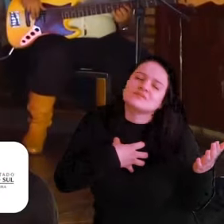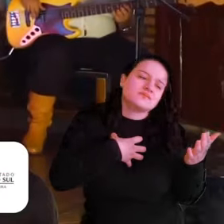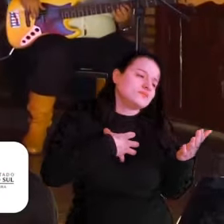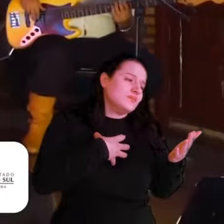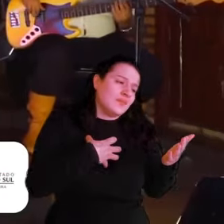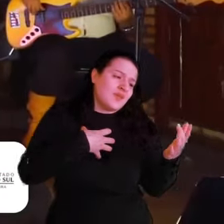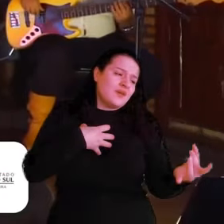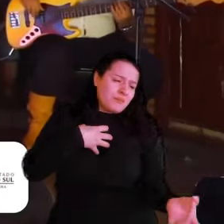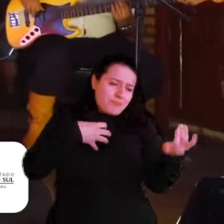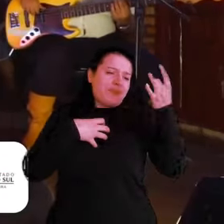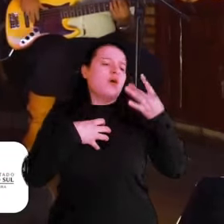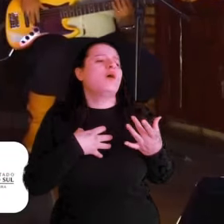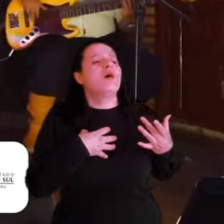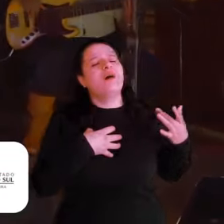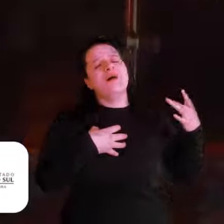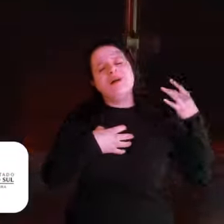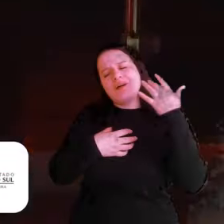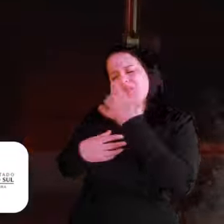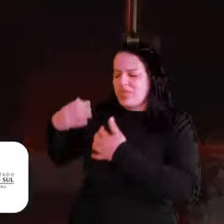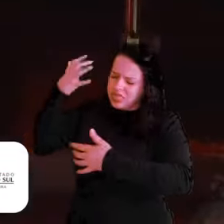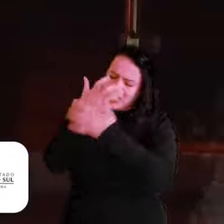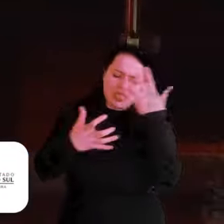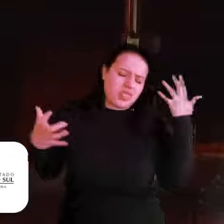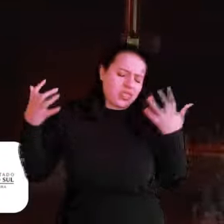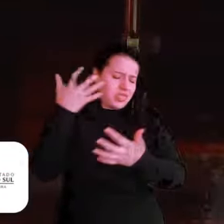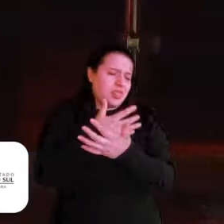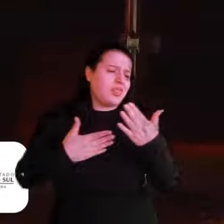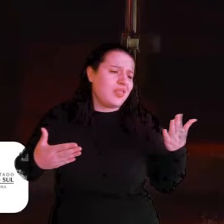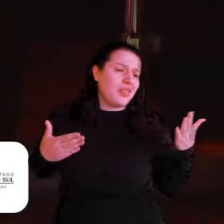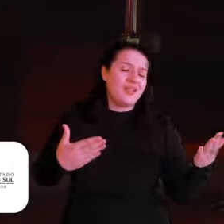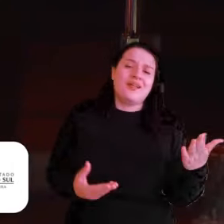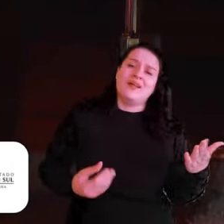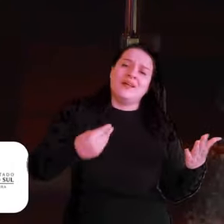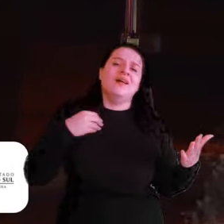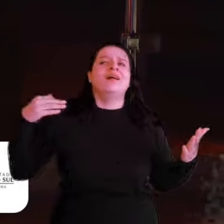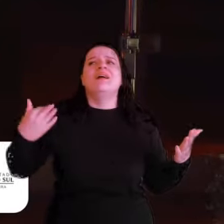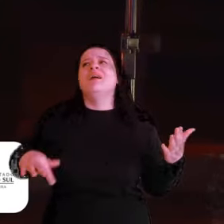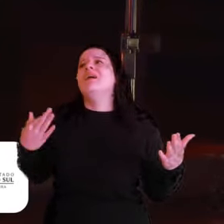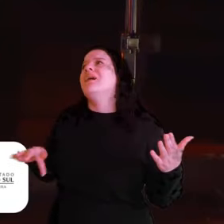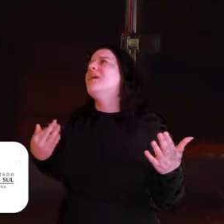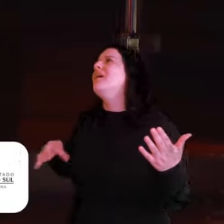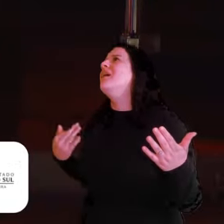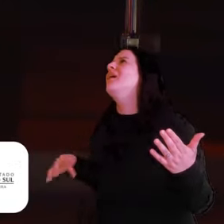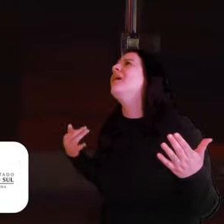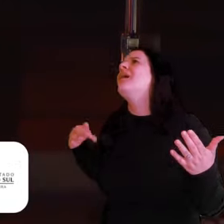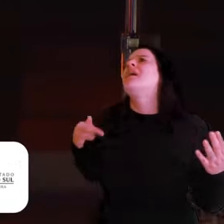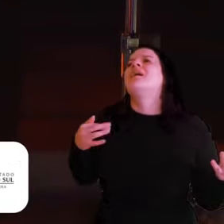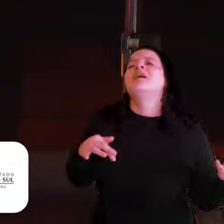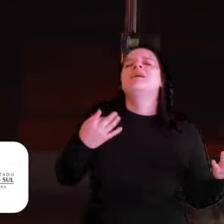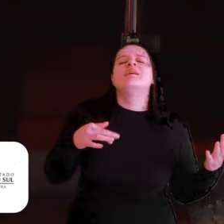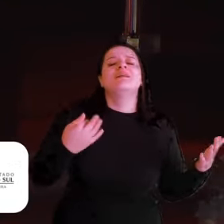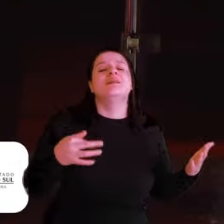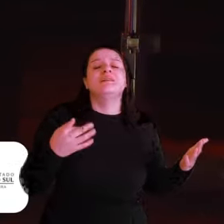Foi nos tombos o que mais doeu, foi nos tombos o que mais doeu, foi o seu, foi